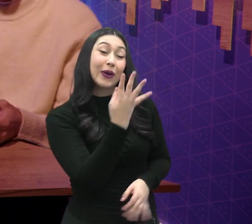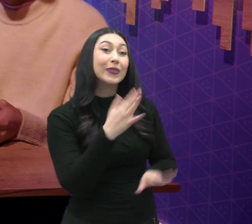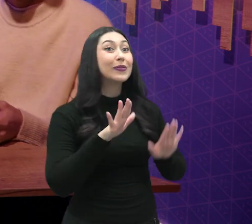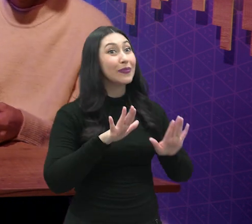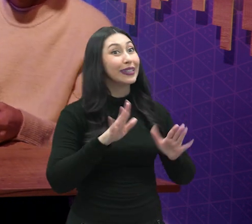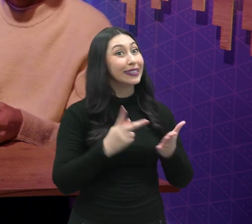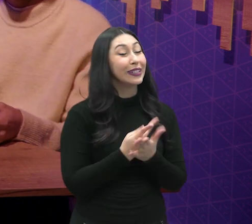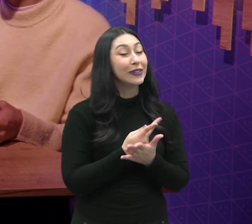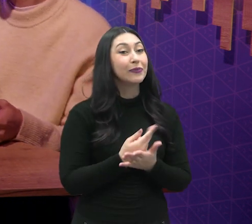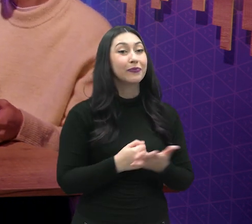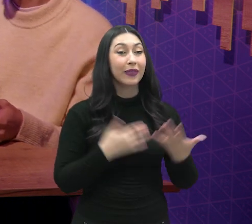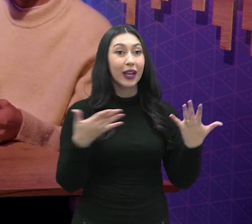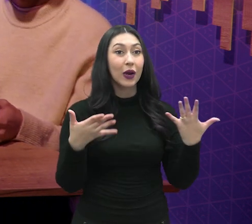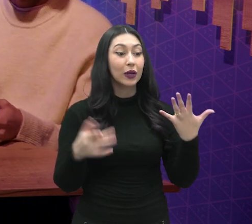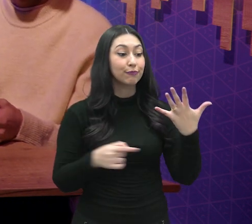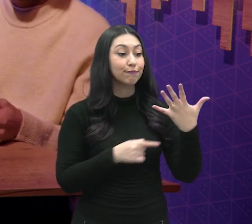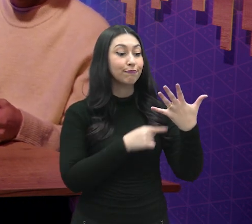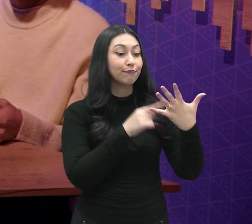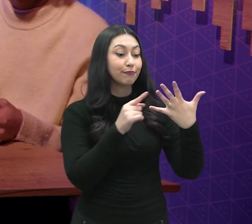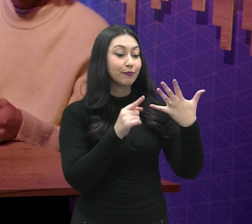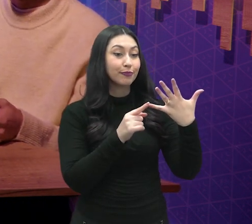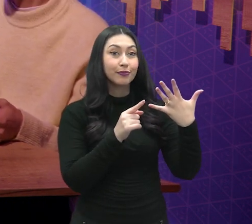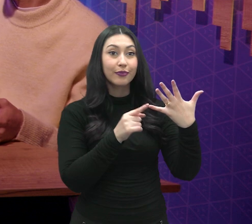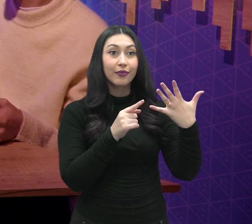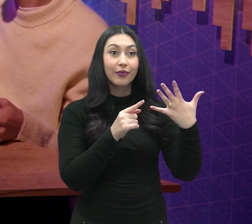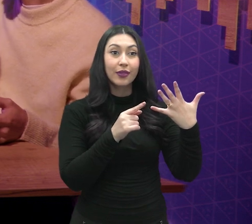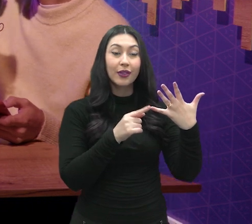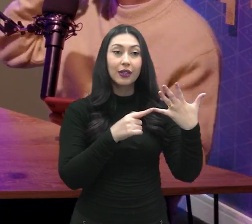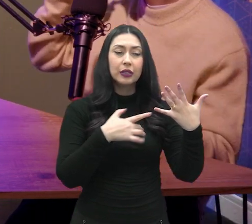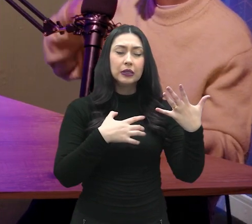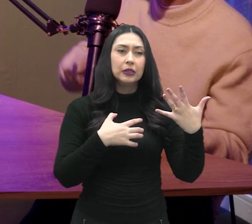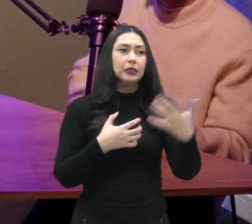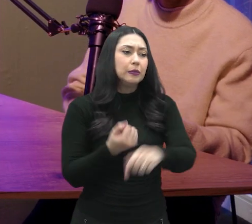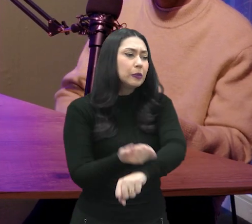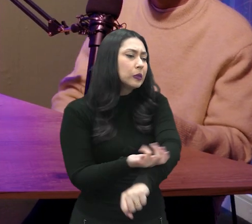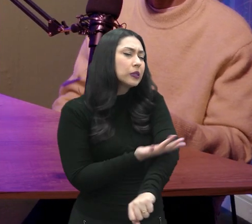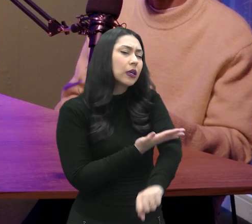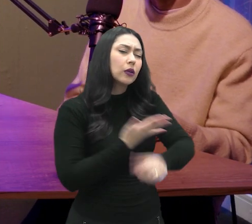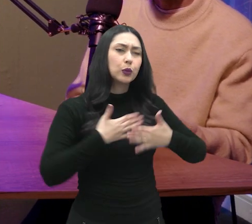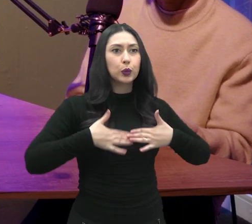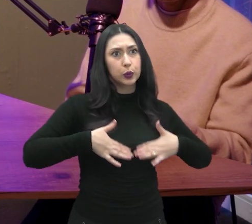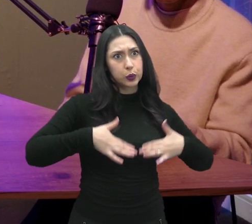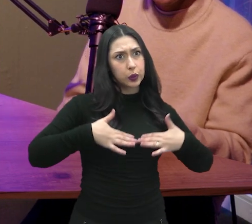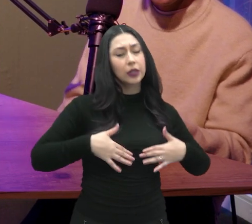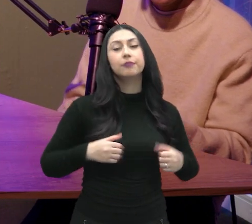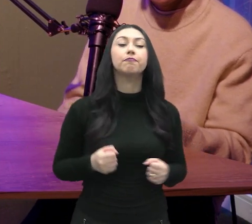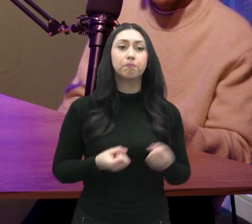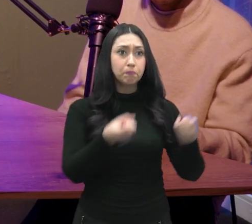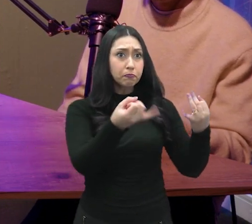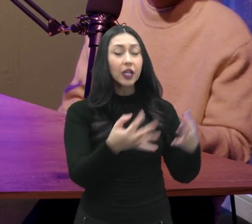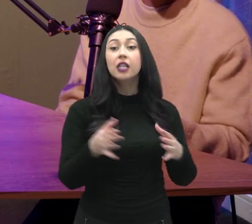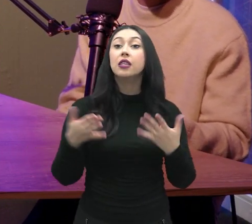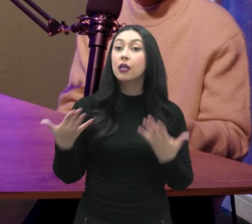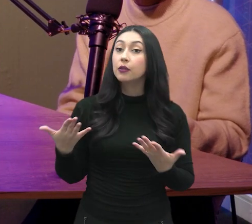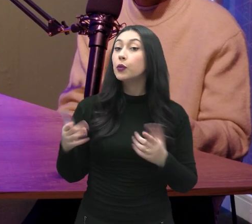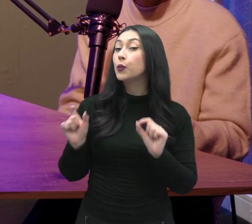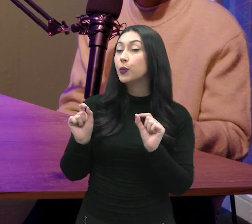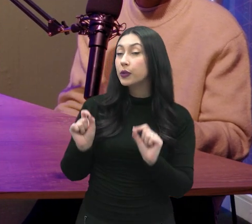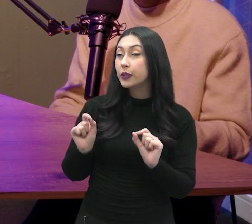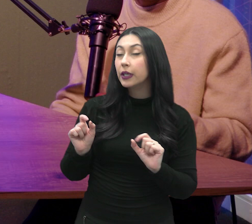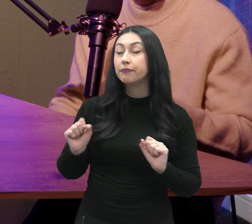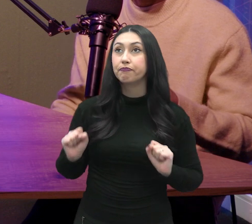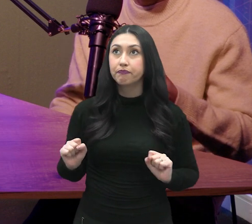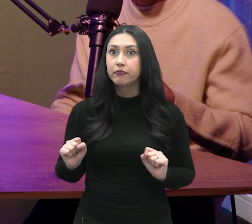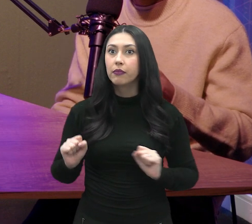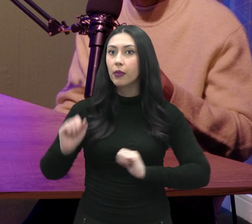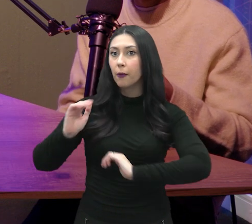A gente falou 4. O próximo é o descanso emocional. E você conta mais pra gente, Vitor? Conto. O que é o descanso,